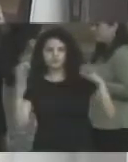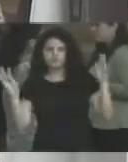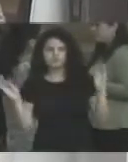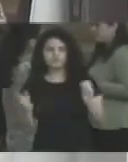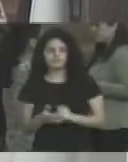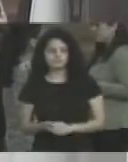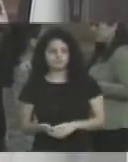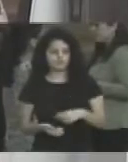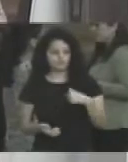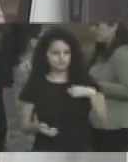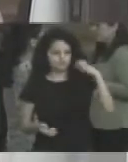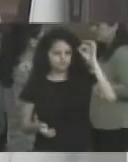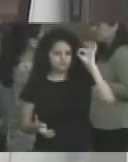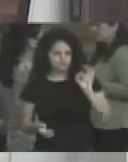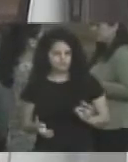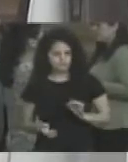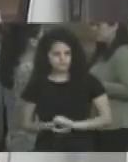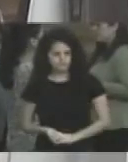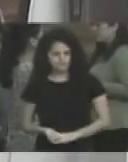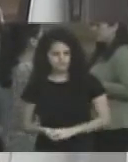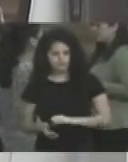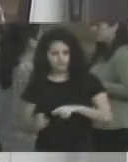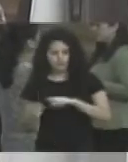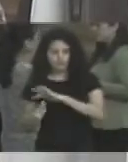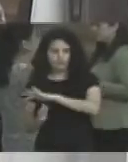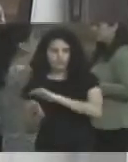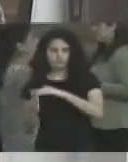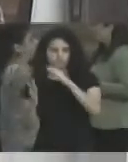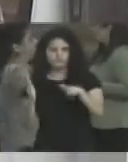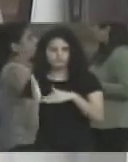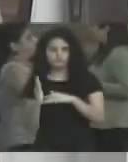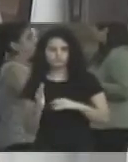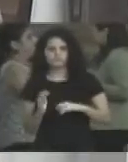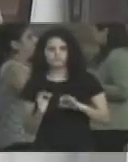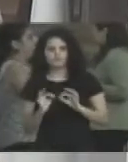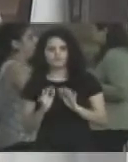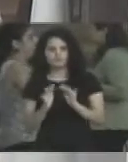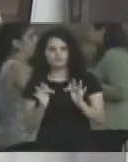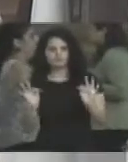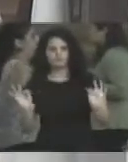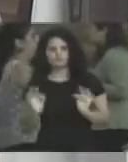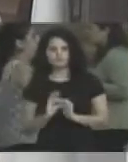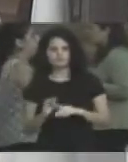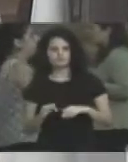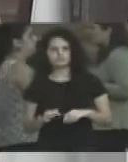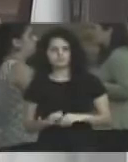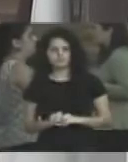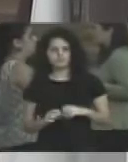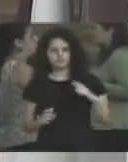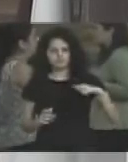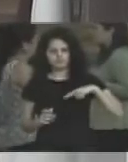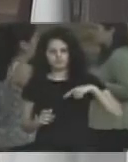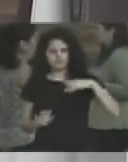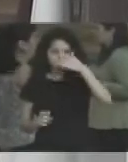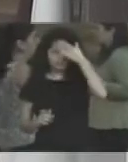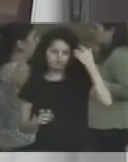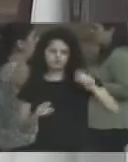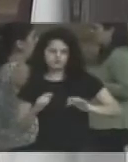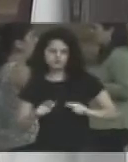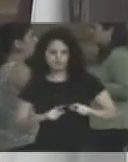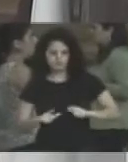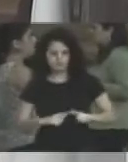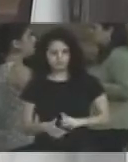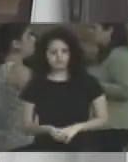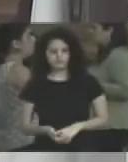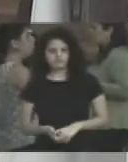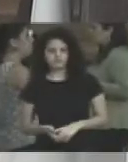toda a família de Angra tem uma pessoa diretamente envolvida com o estaleiro. Eu, por exemplo, se meu pai